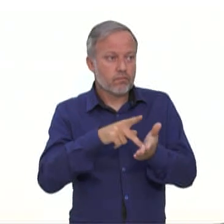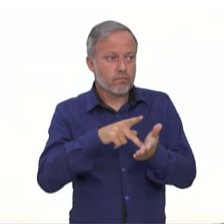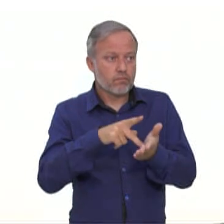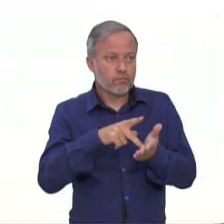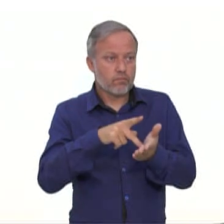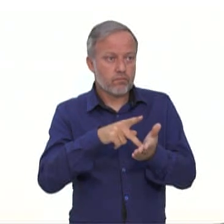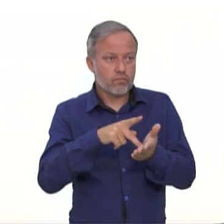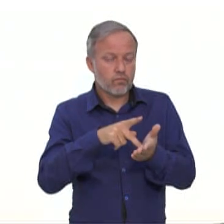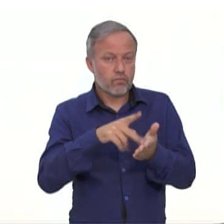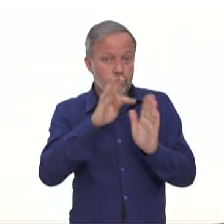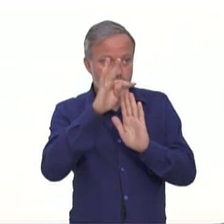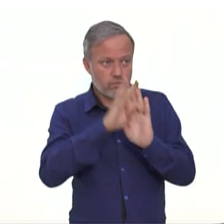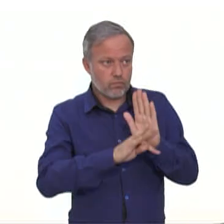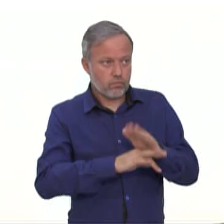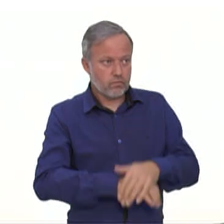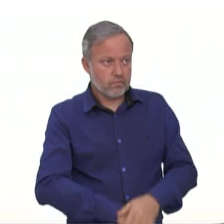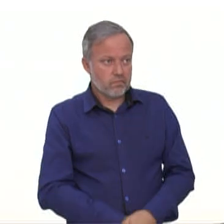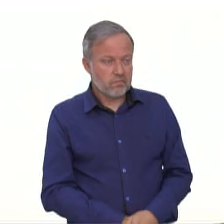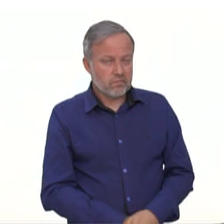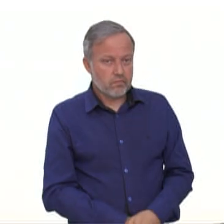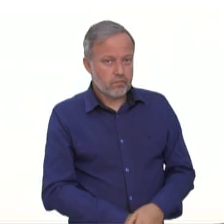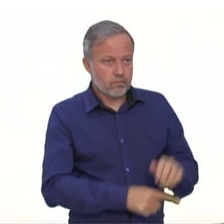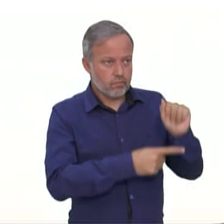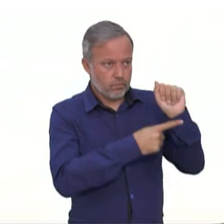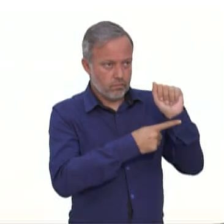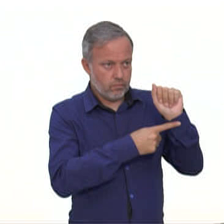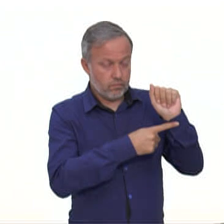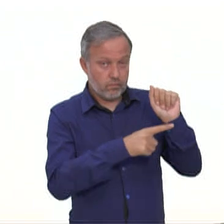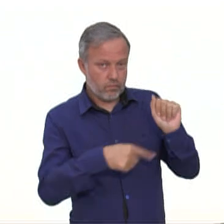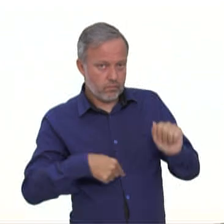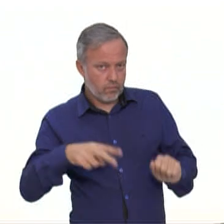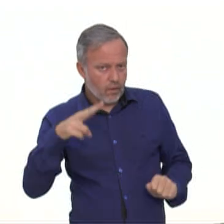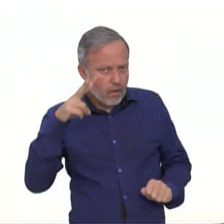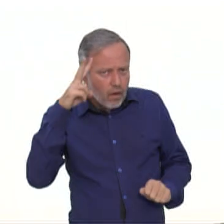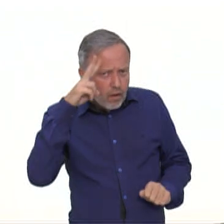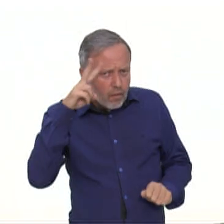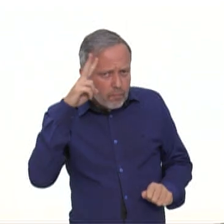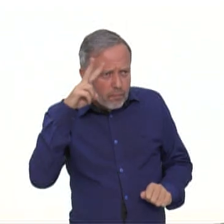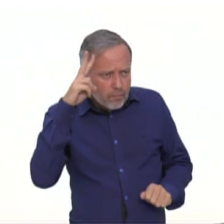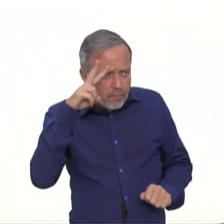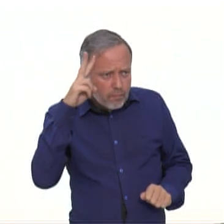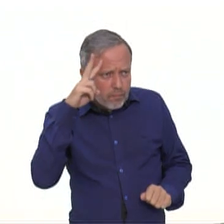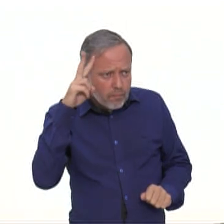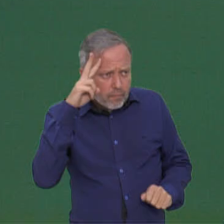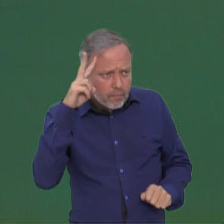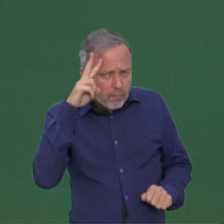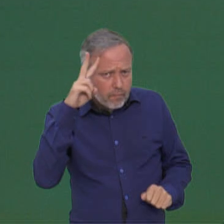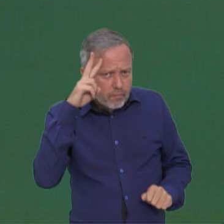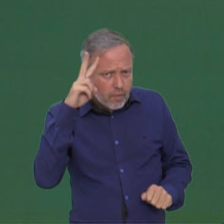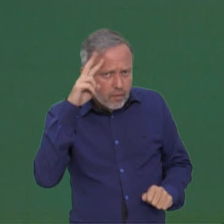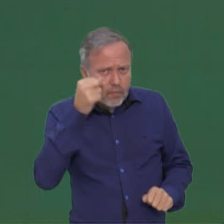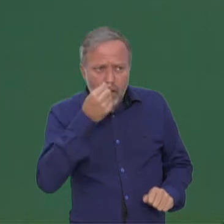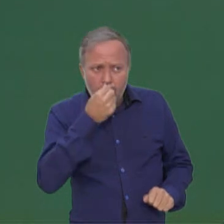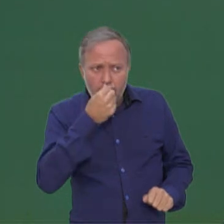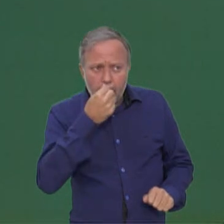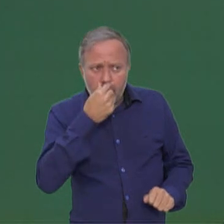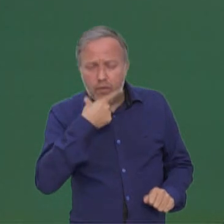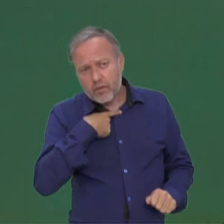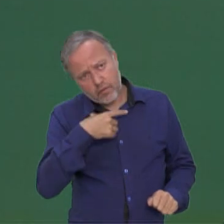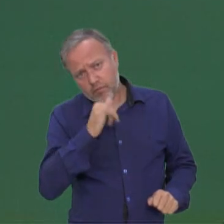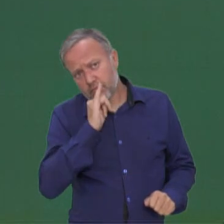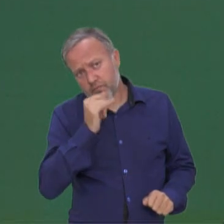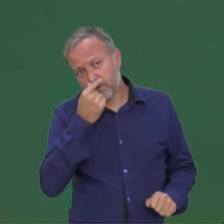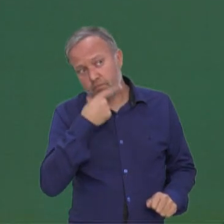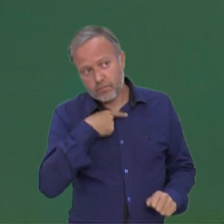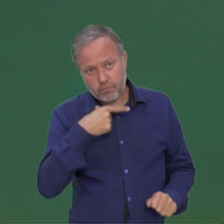ao texto lido. A utilização de memórias pessoais, então, há memórias do Machado de Assis